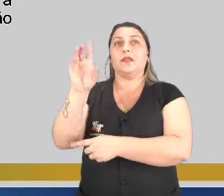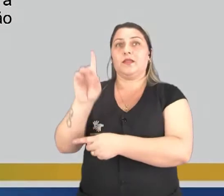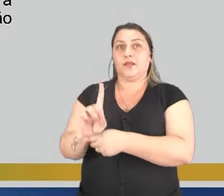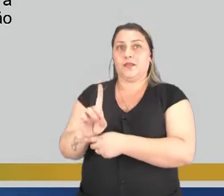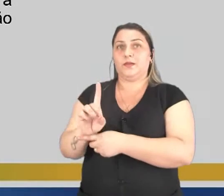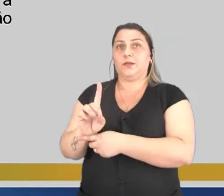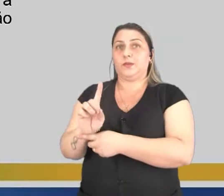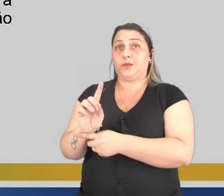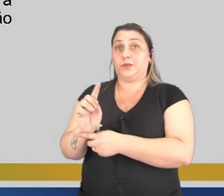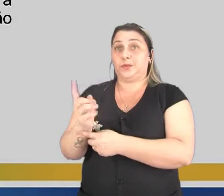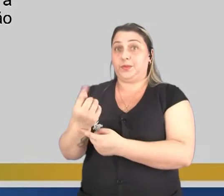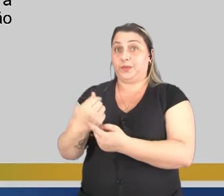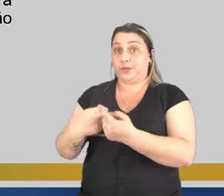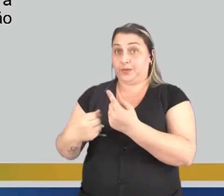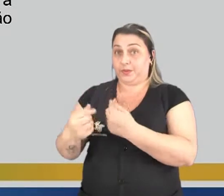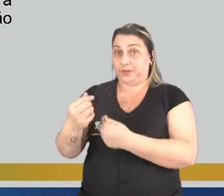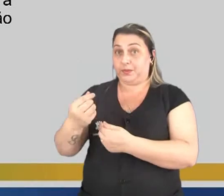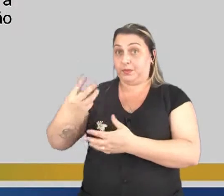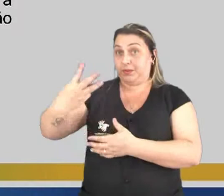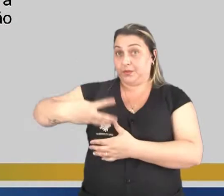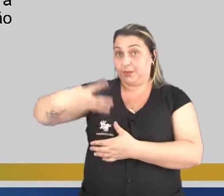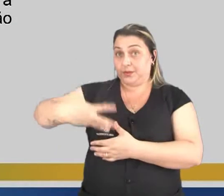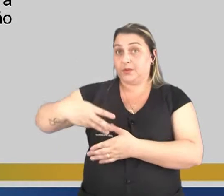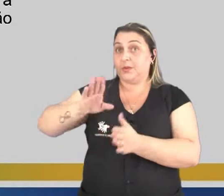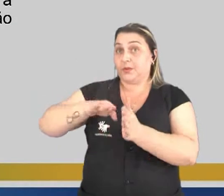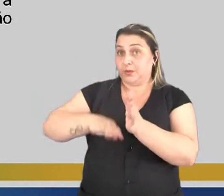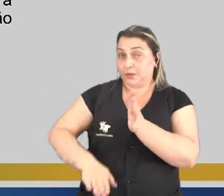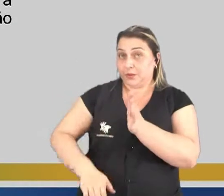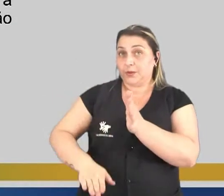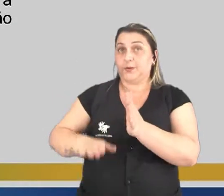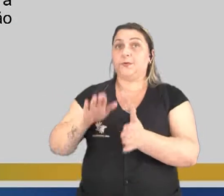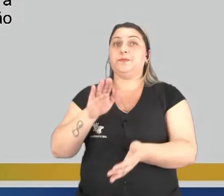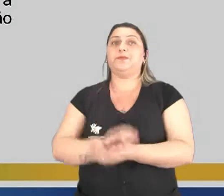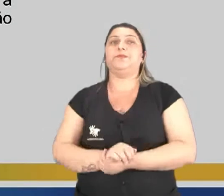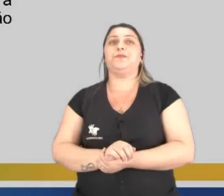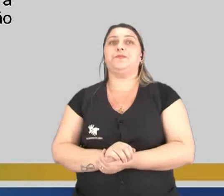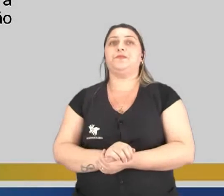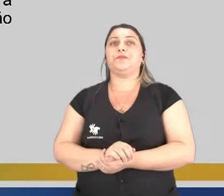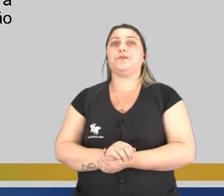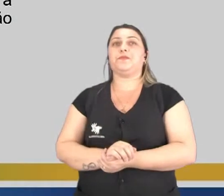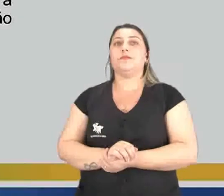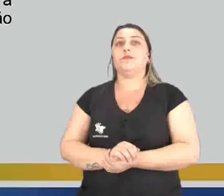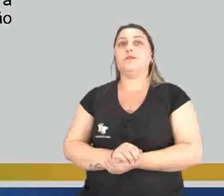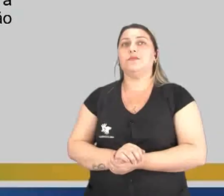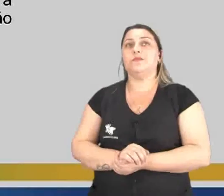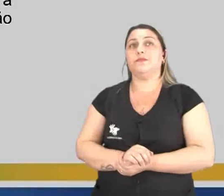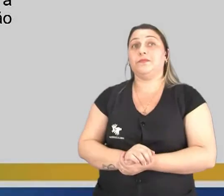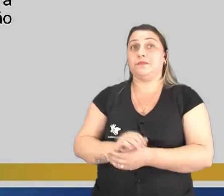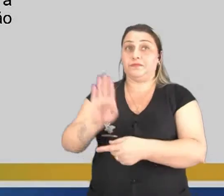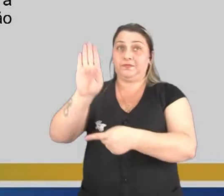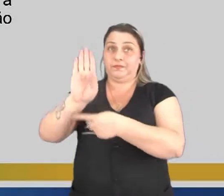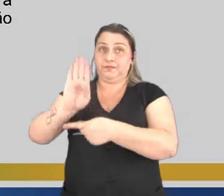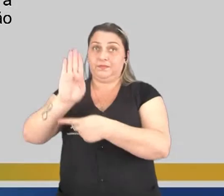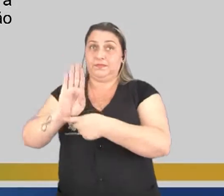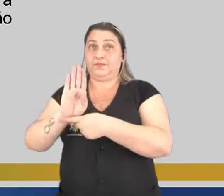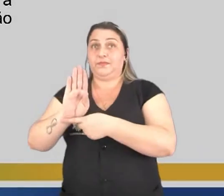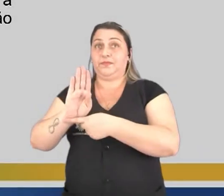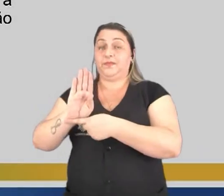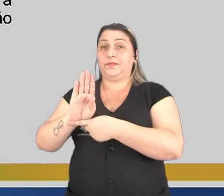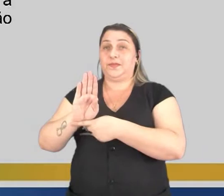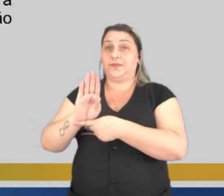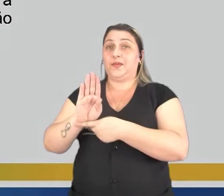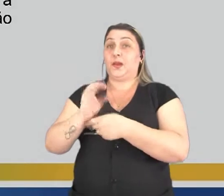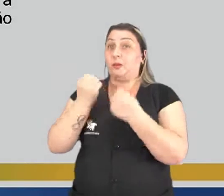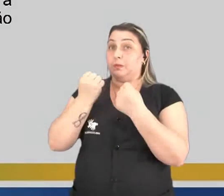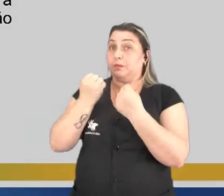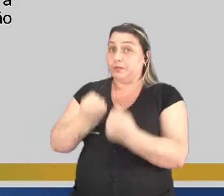atrofia do setor terciário, reduziu o setor terciário. O que será que Euclides quis dizer? Ele está falando